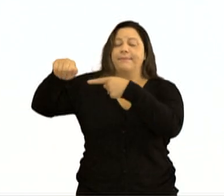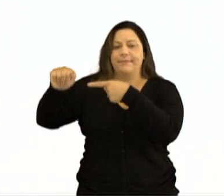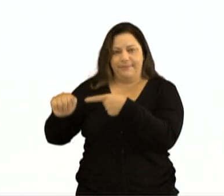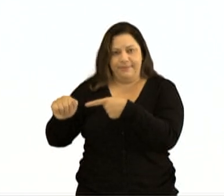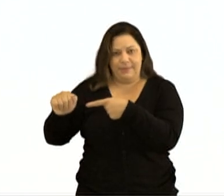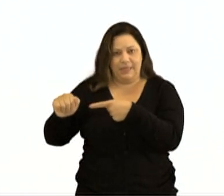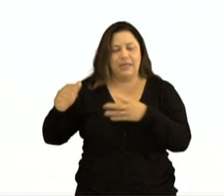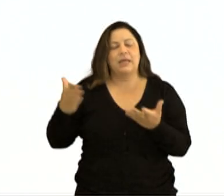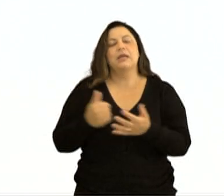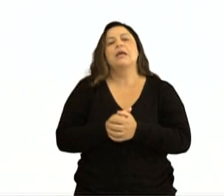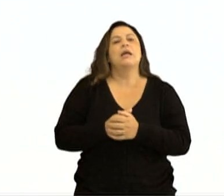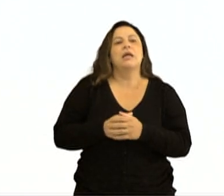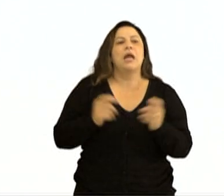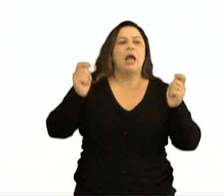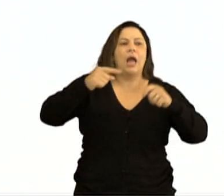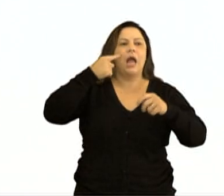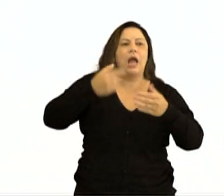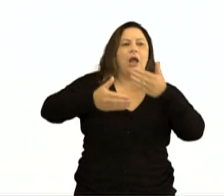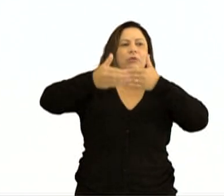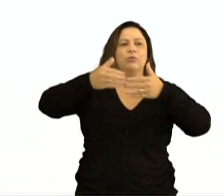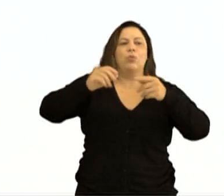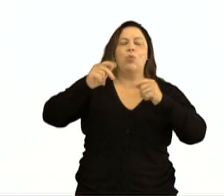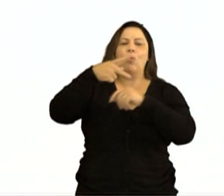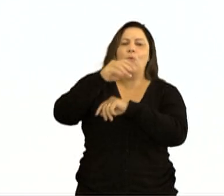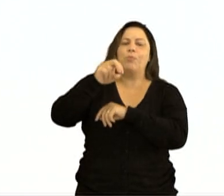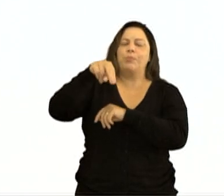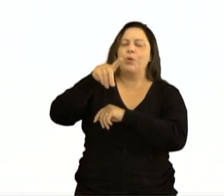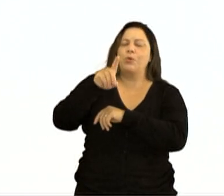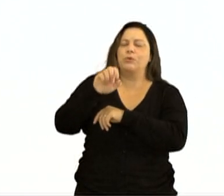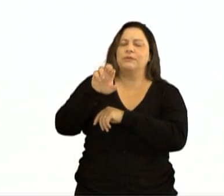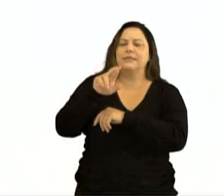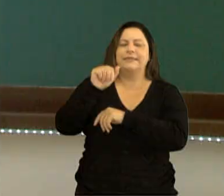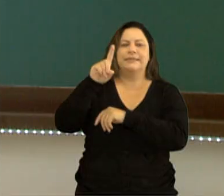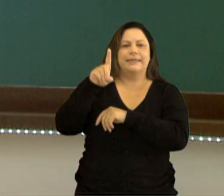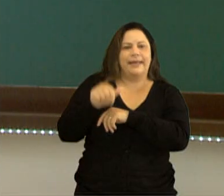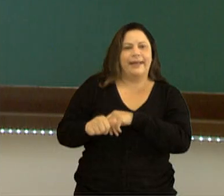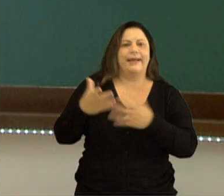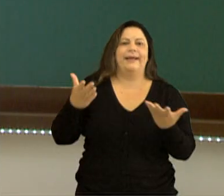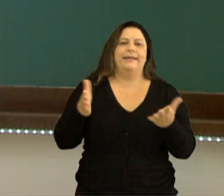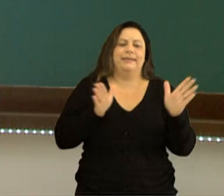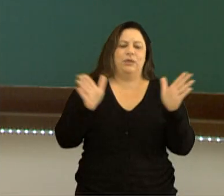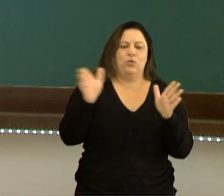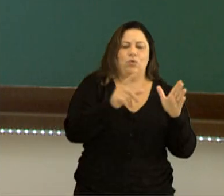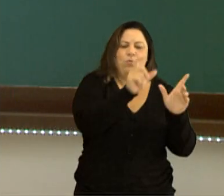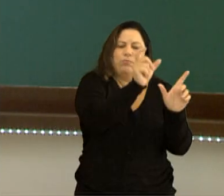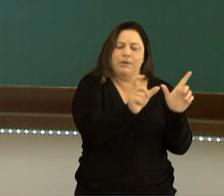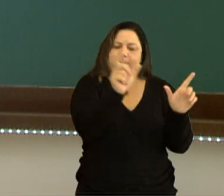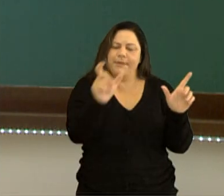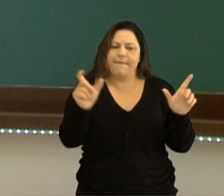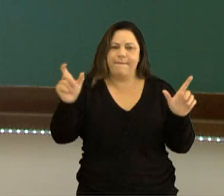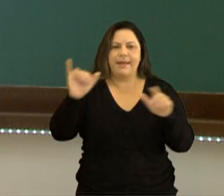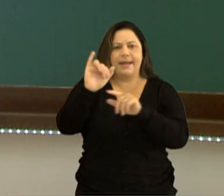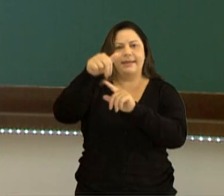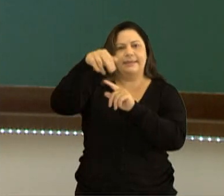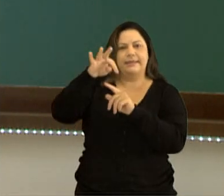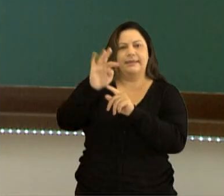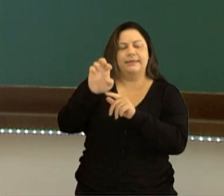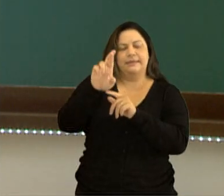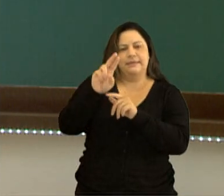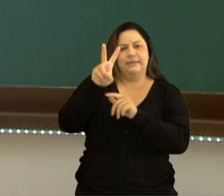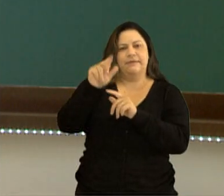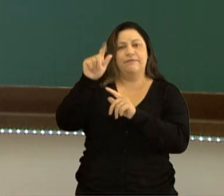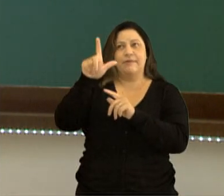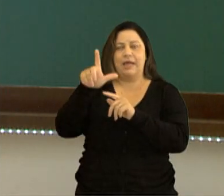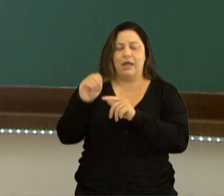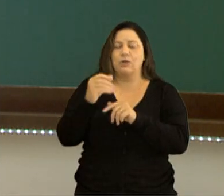média ponderada, ou também quando a gente usa intervalo de classe, no caso, por exemplo, eu vou fazer uma